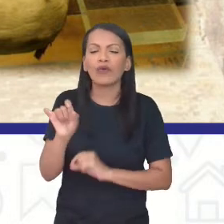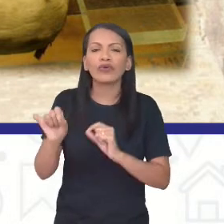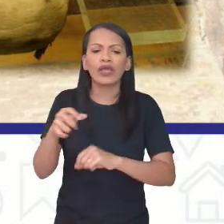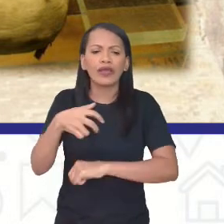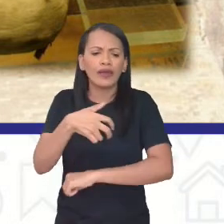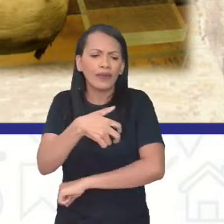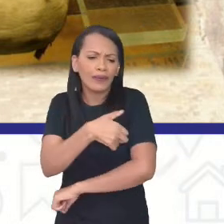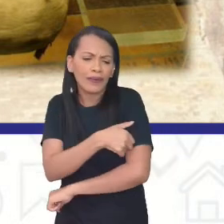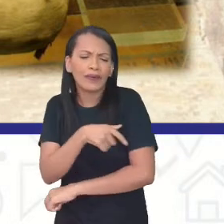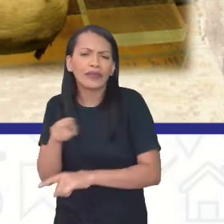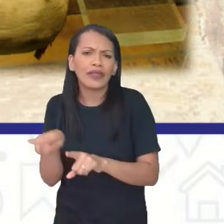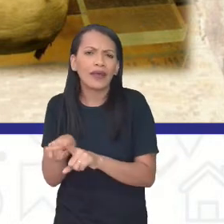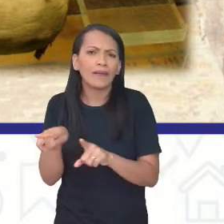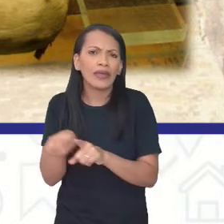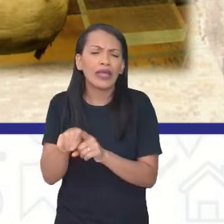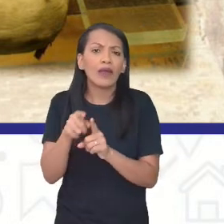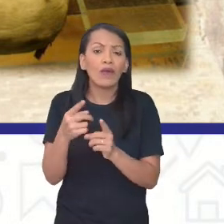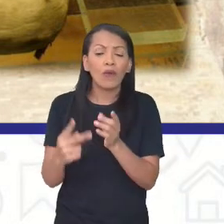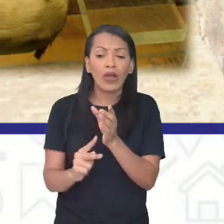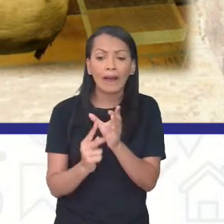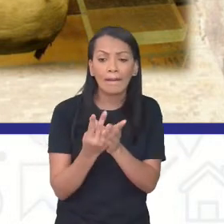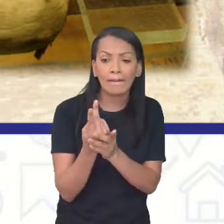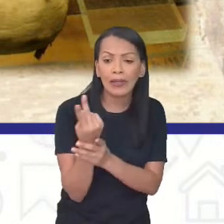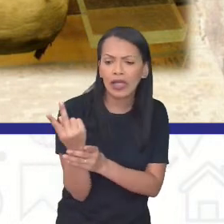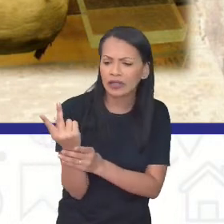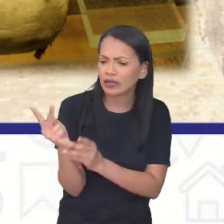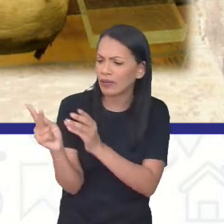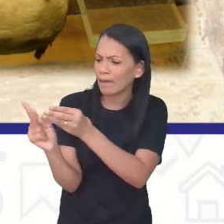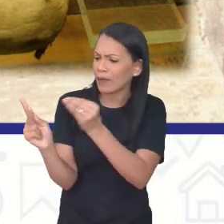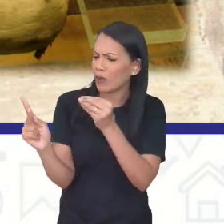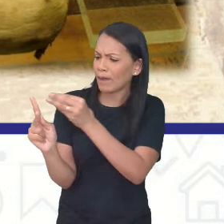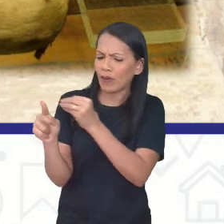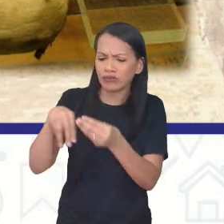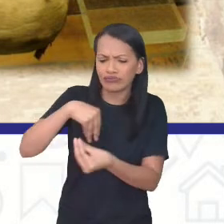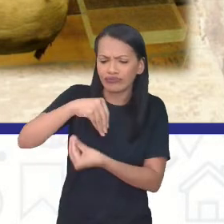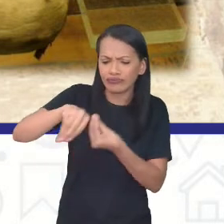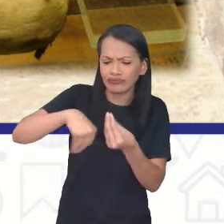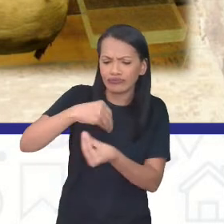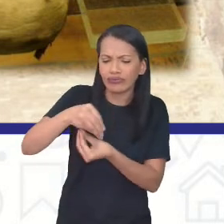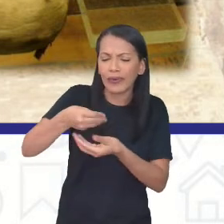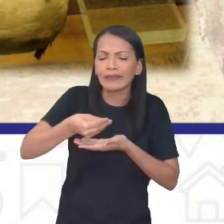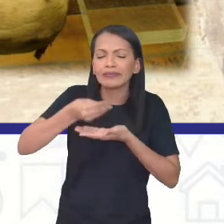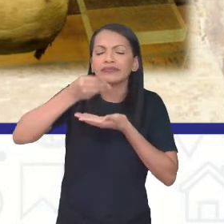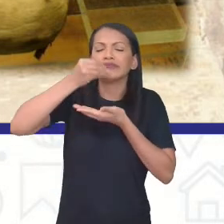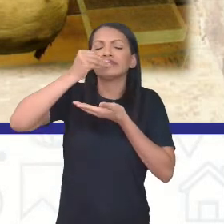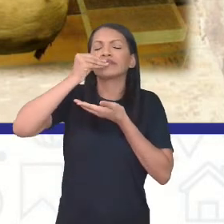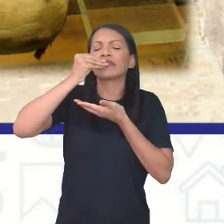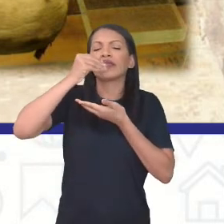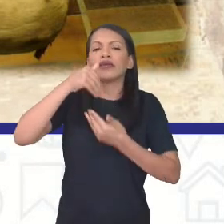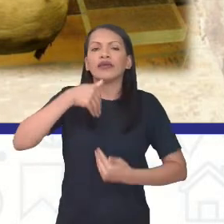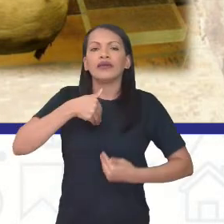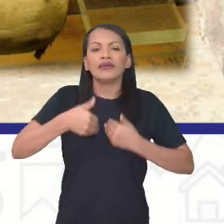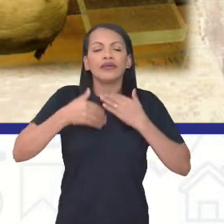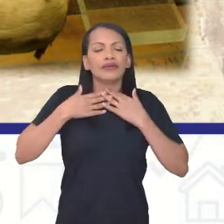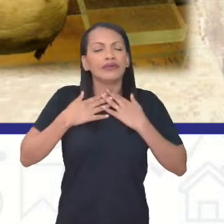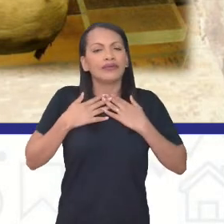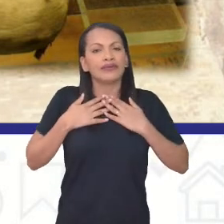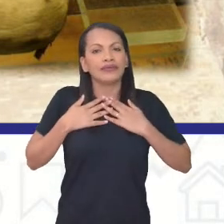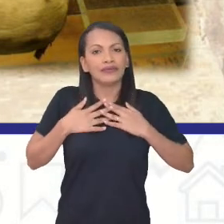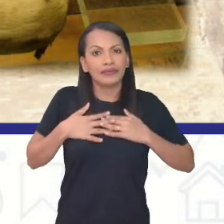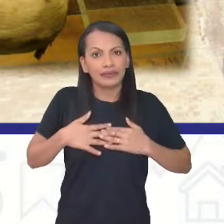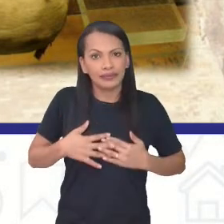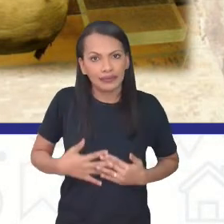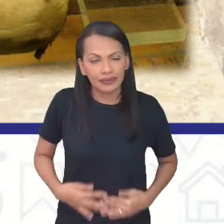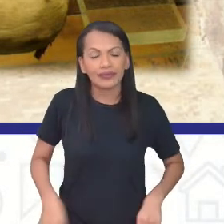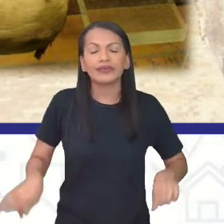Usavam algumas ervas, né? Que eles misturavam algumas ervas que davam um poder anestésico. Acredita-se, né, que eles